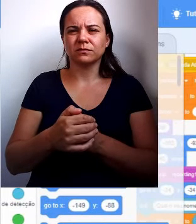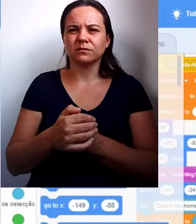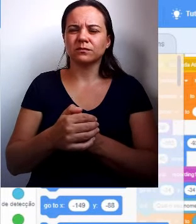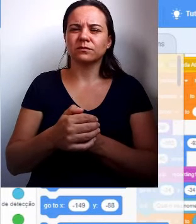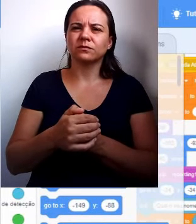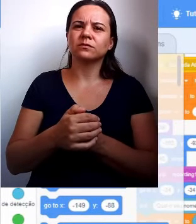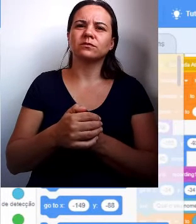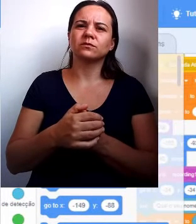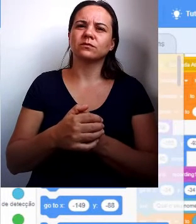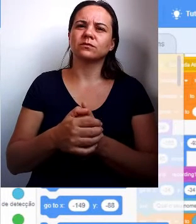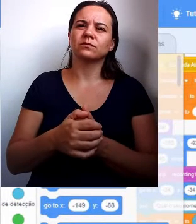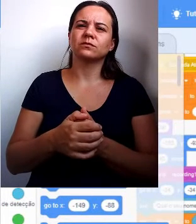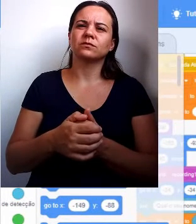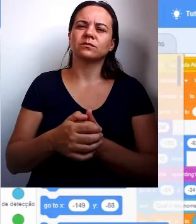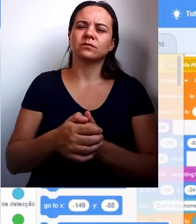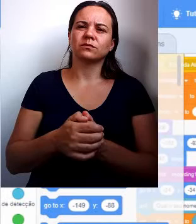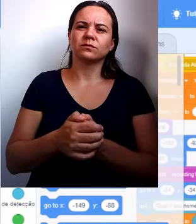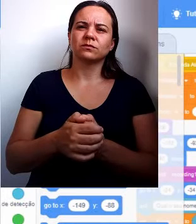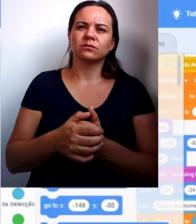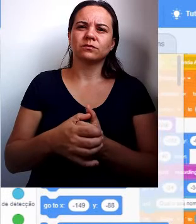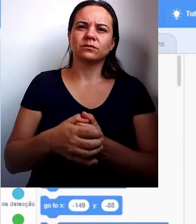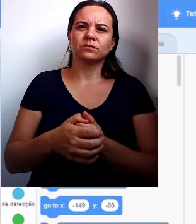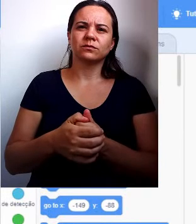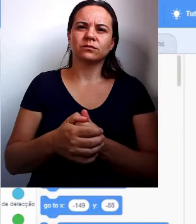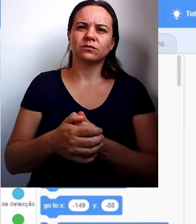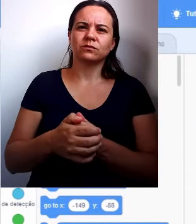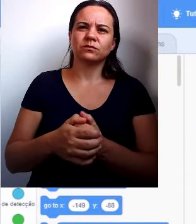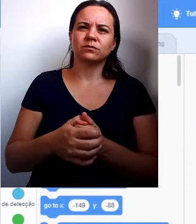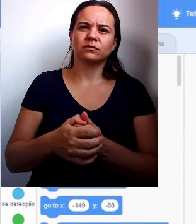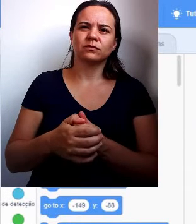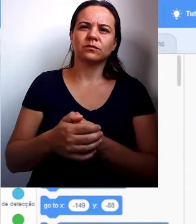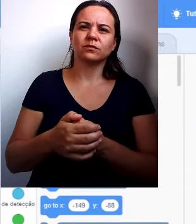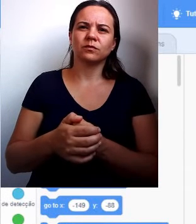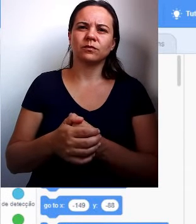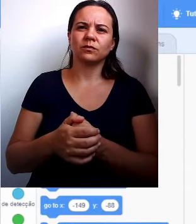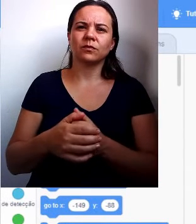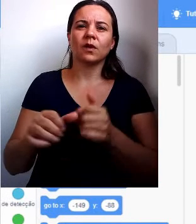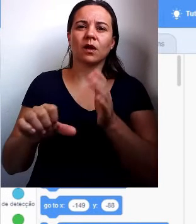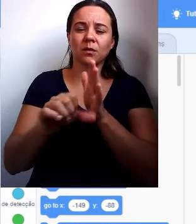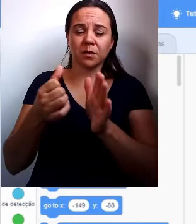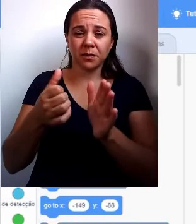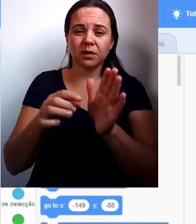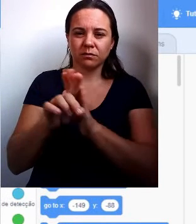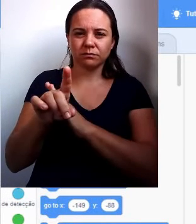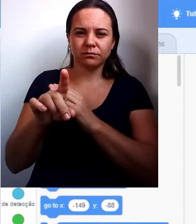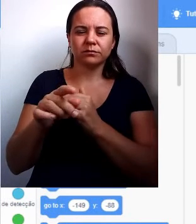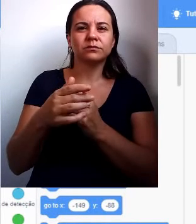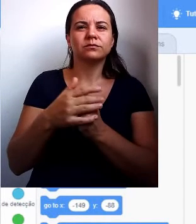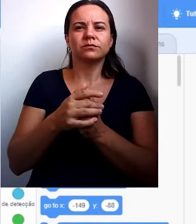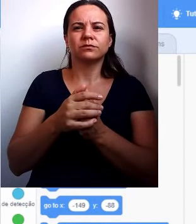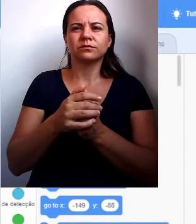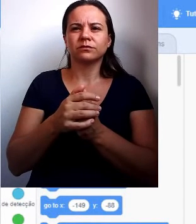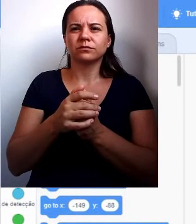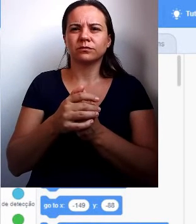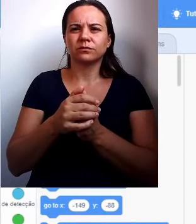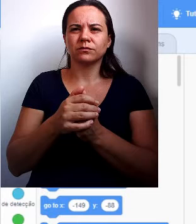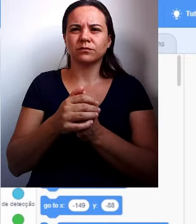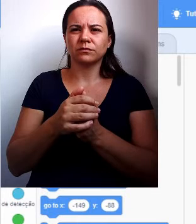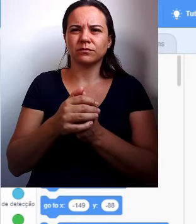questão... Ui, desmontei aqui alguma coisa. a primeira